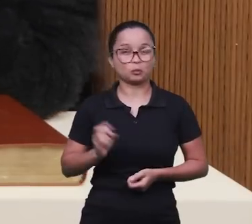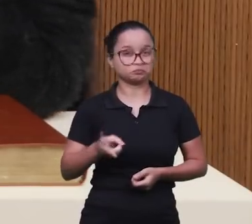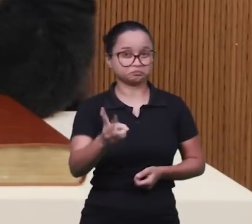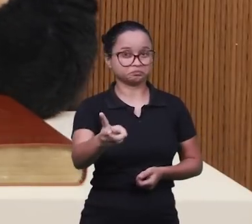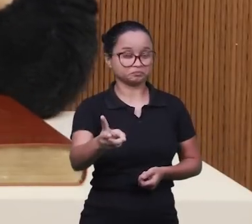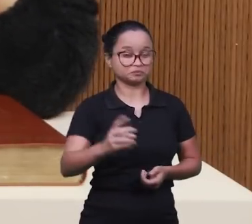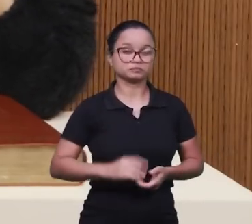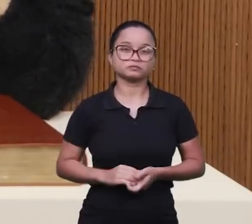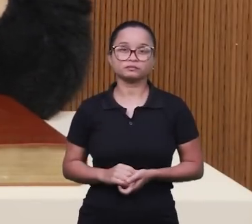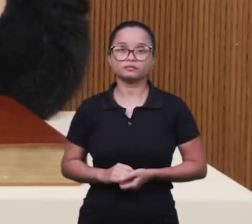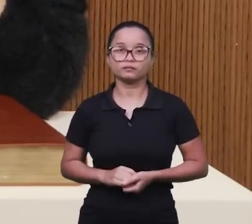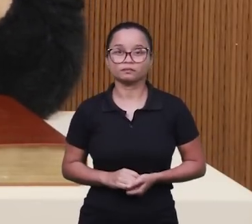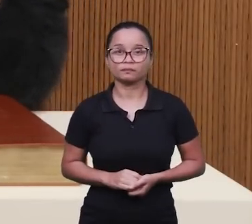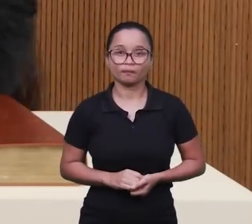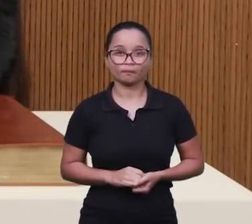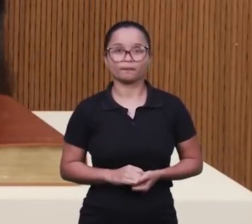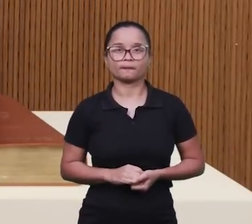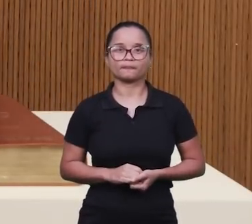Seguindo